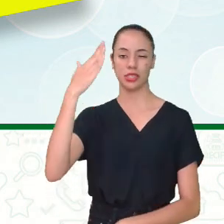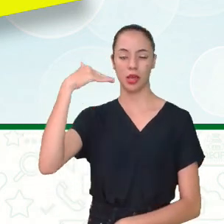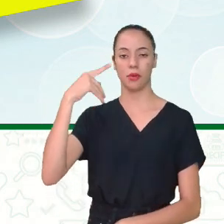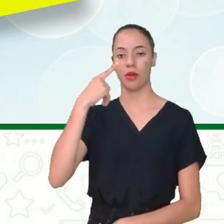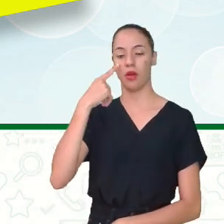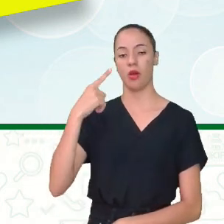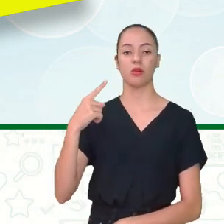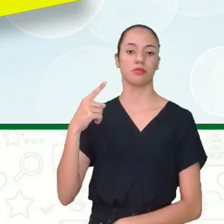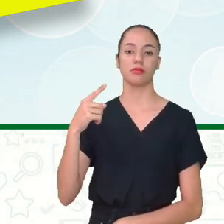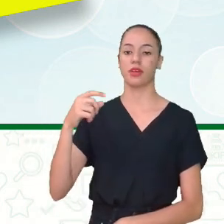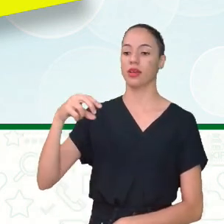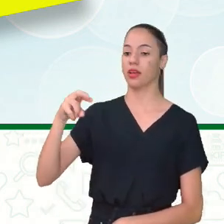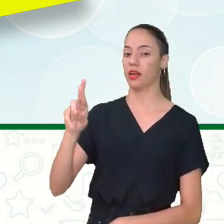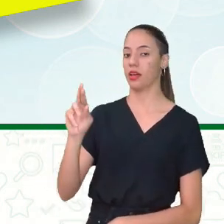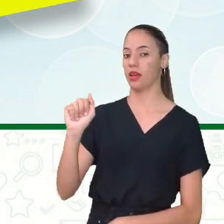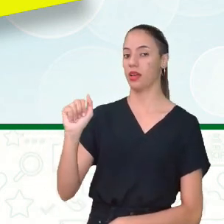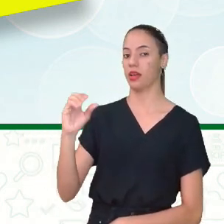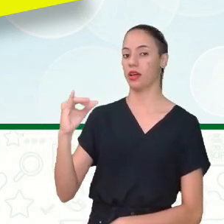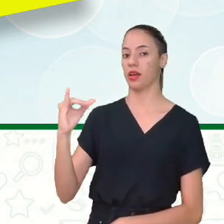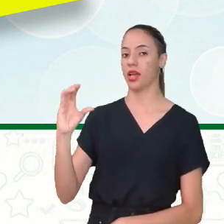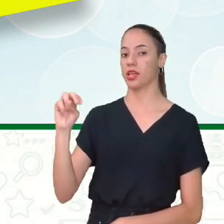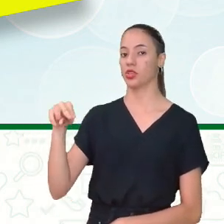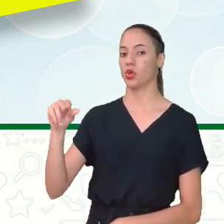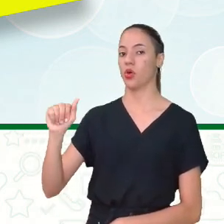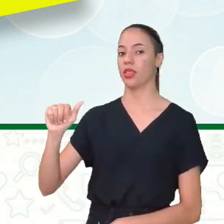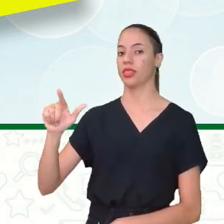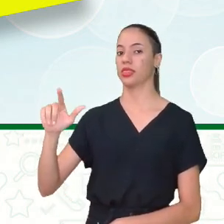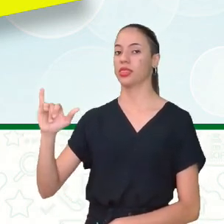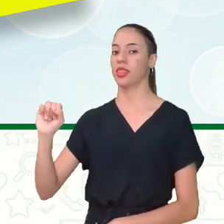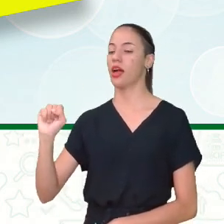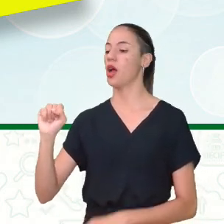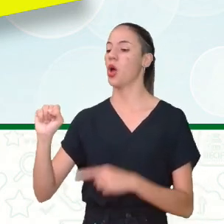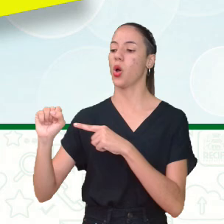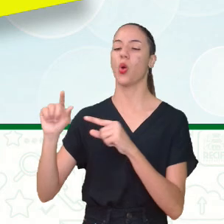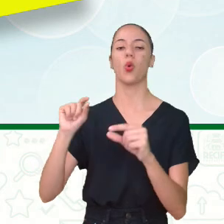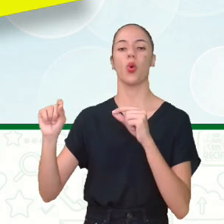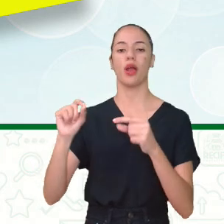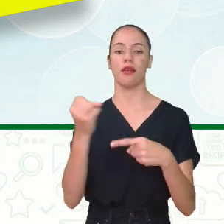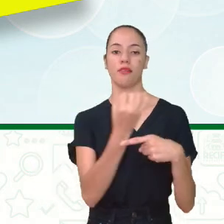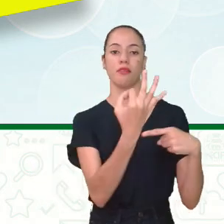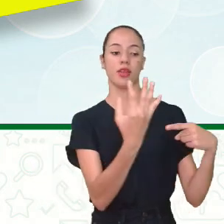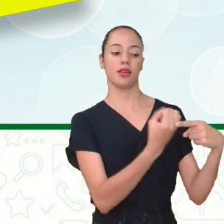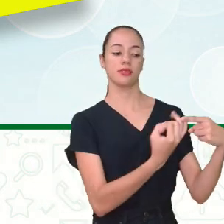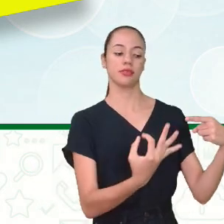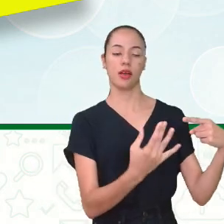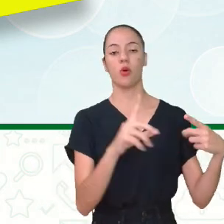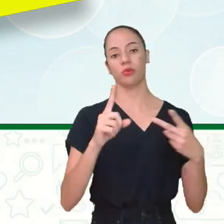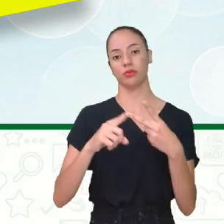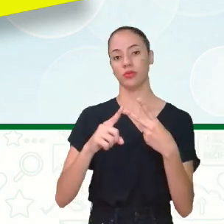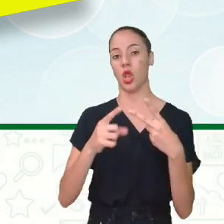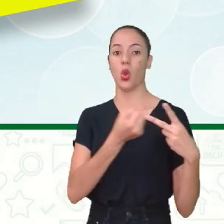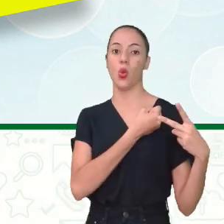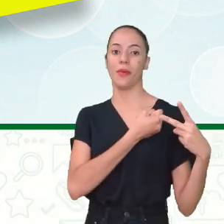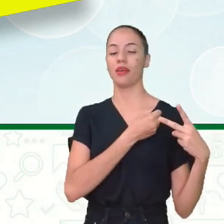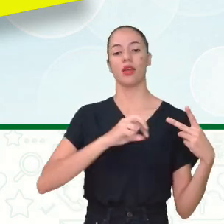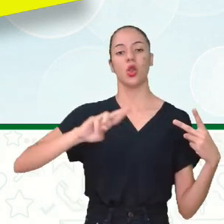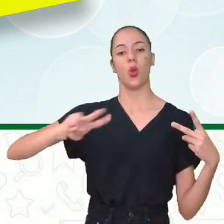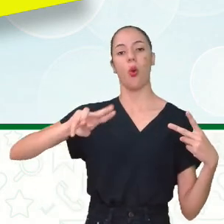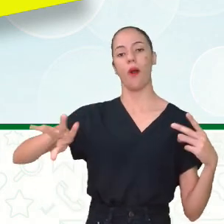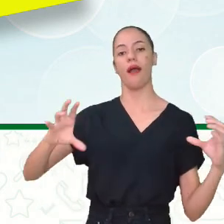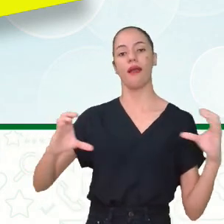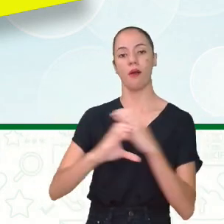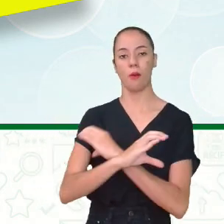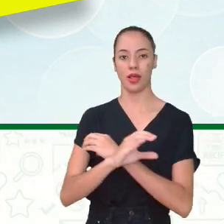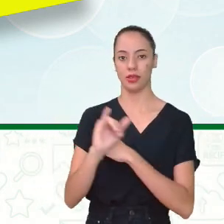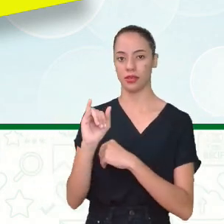as frações, né? São os números que não são inteiros, né? Porque nós vimos